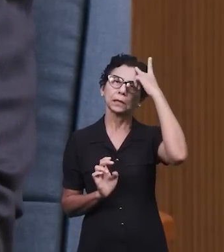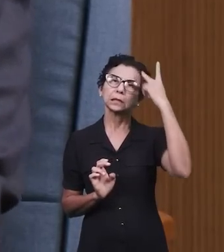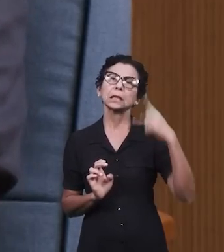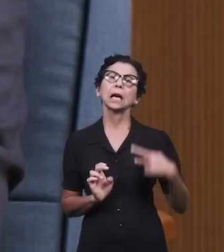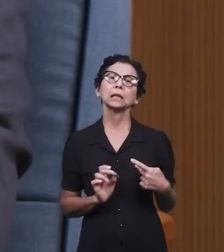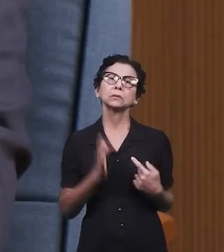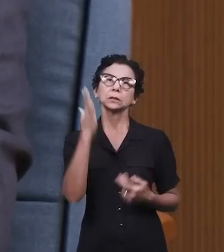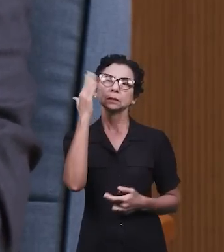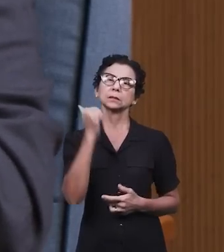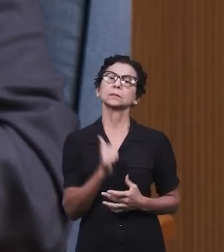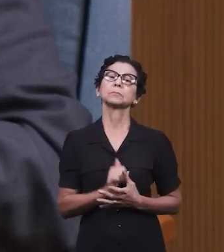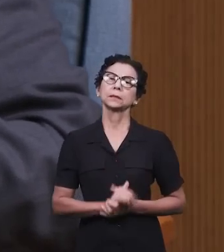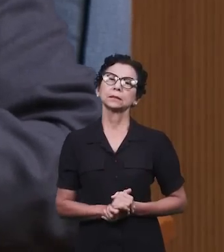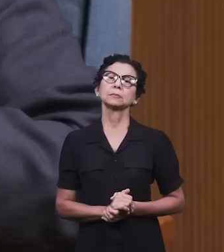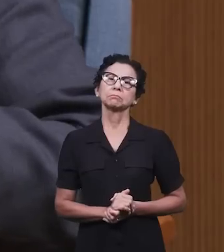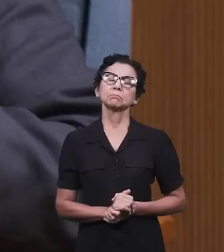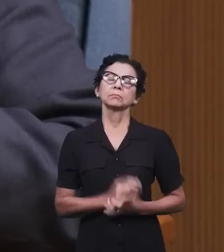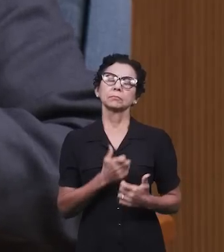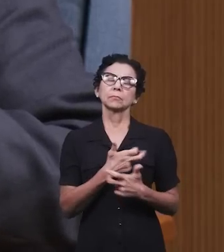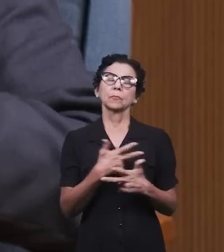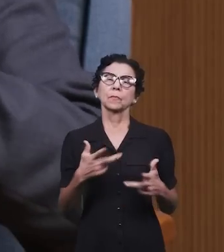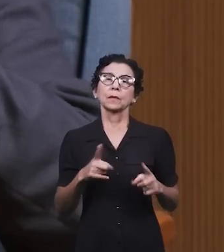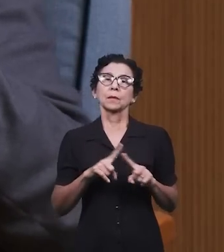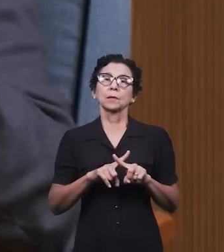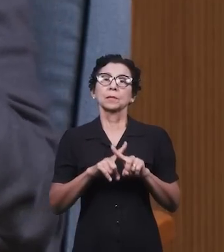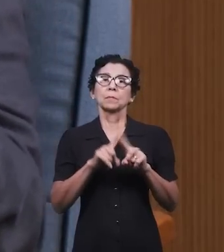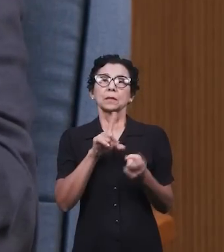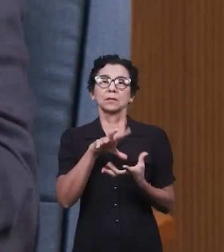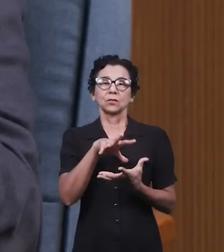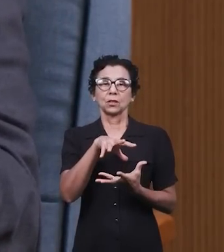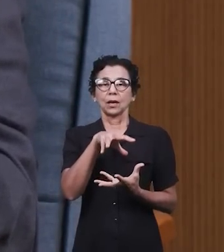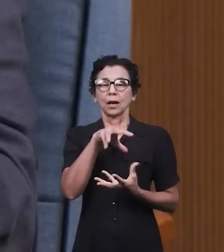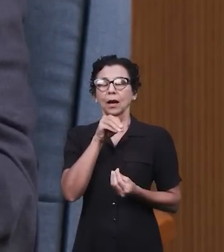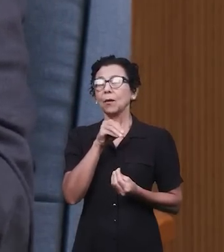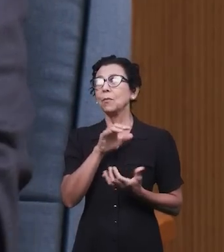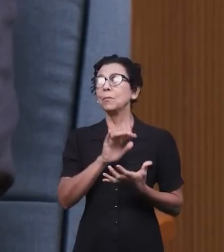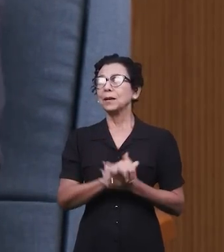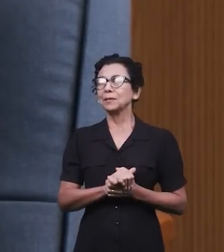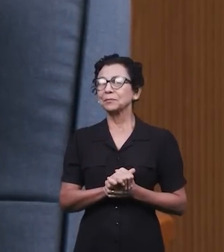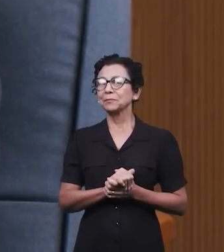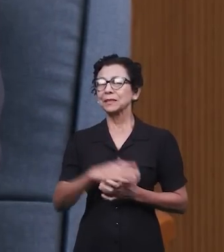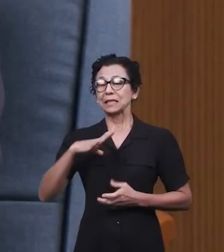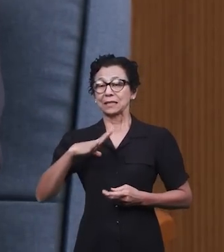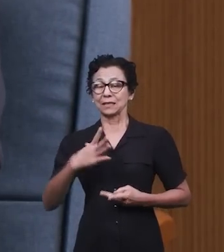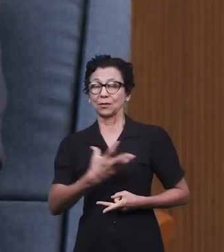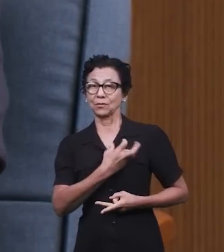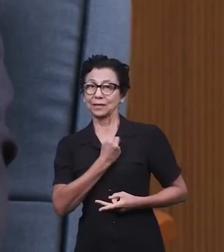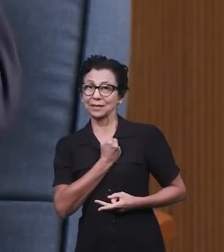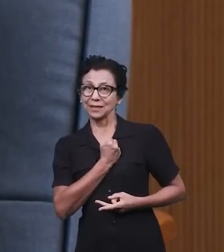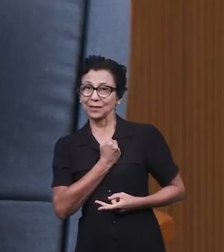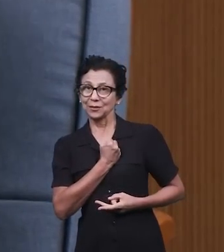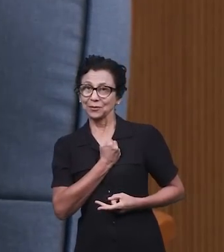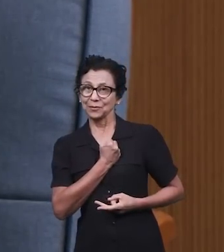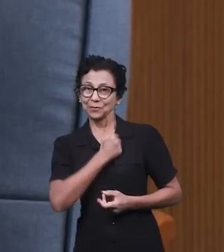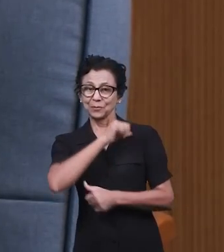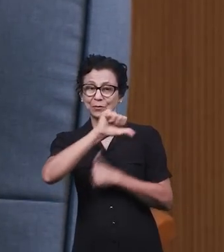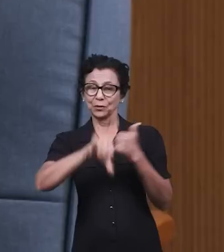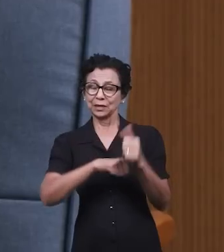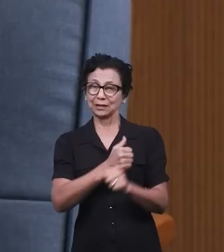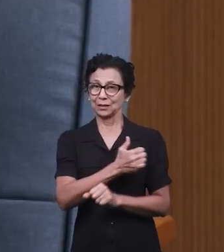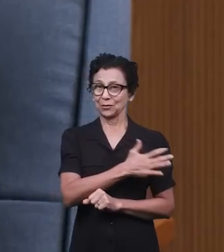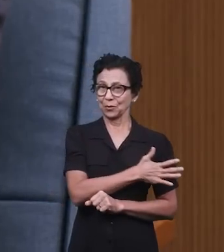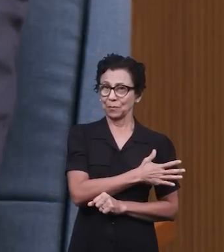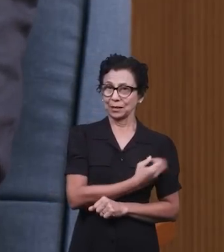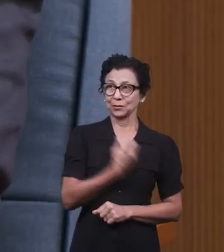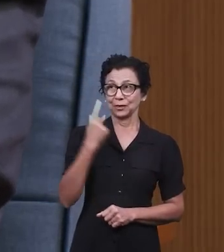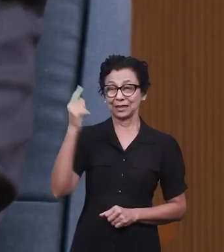coisa. Agora, quando a gente fala de alma, salvação, mudança de vida eterna, aí